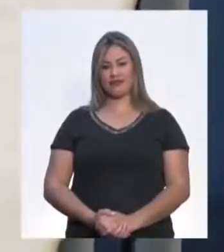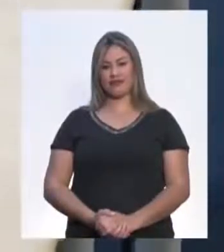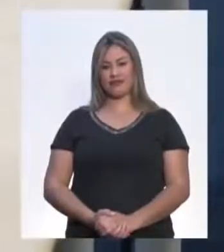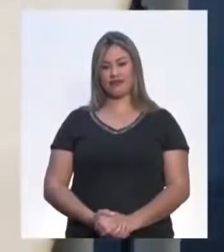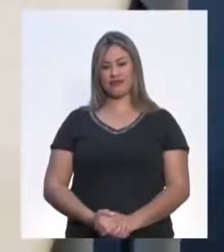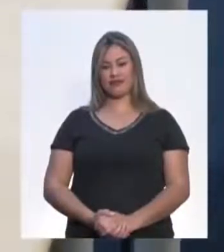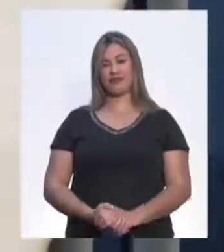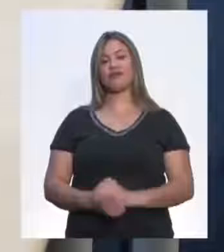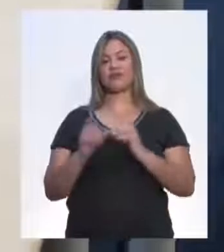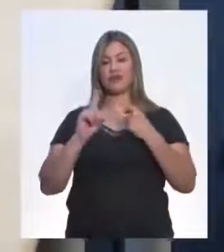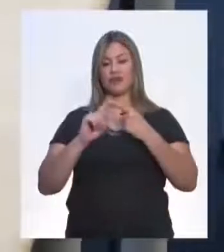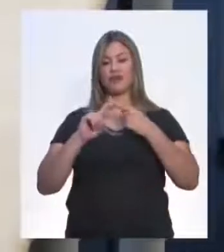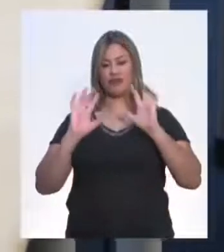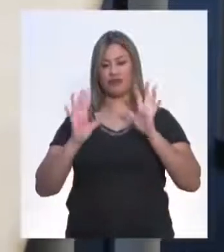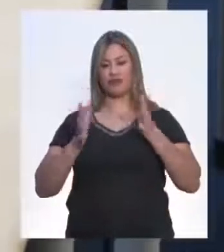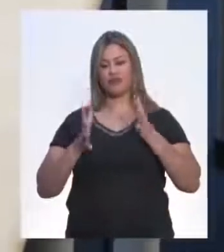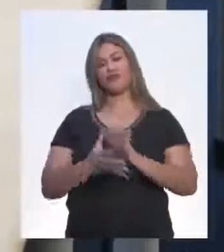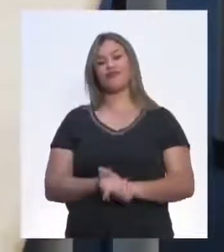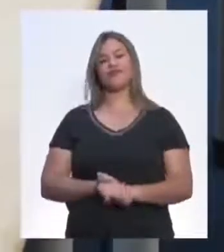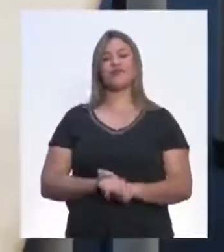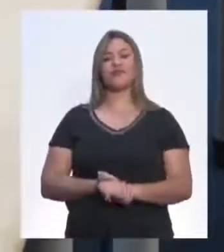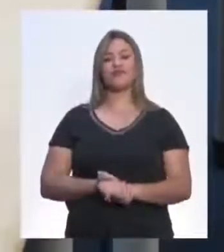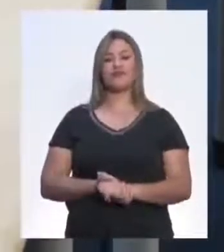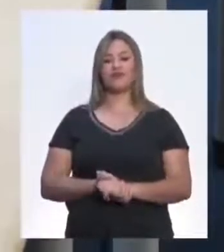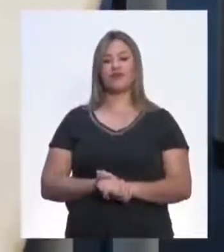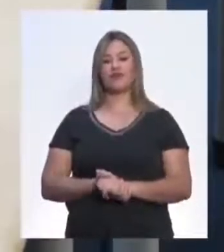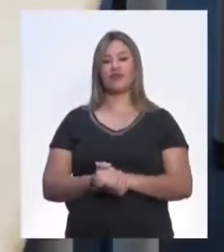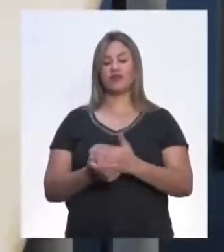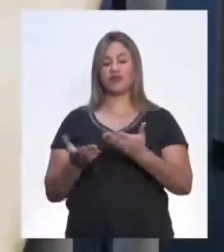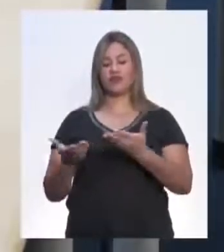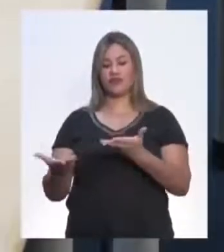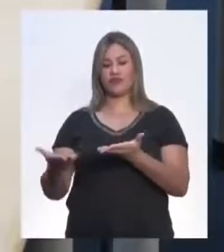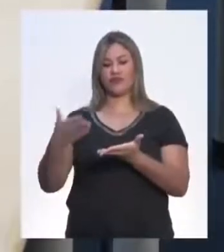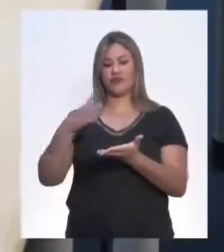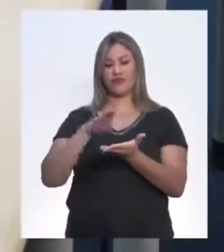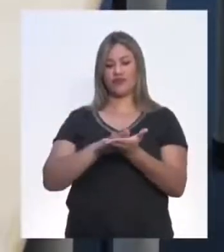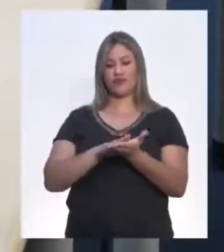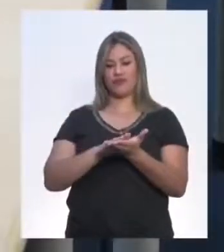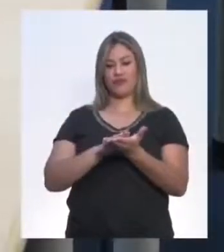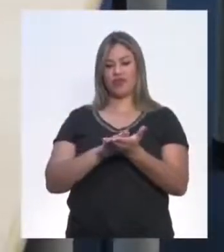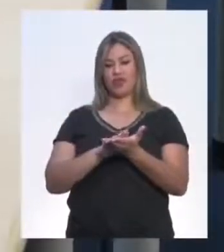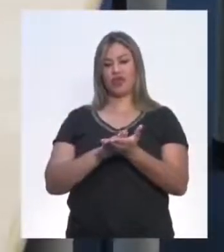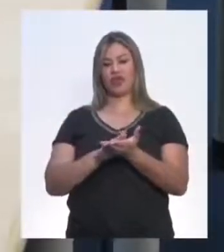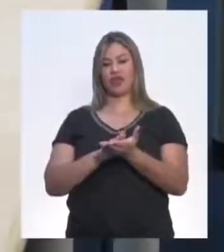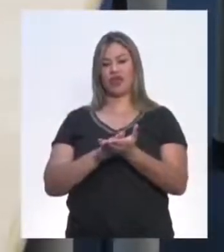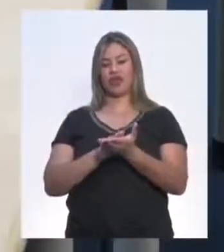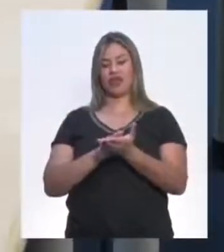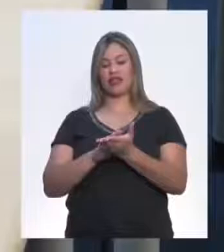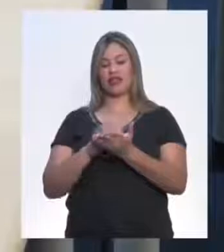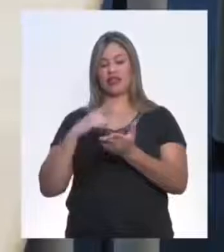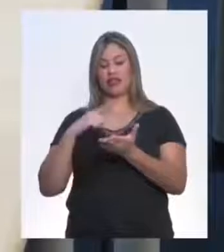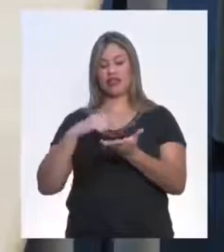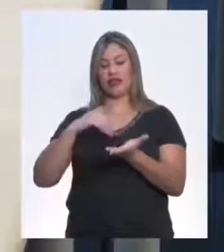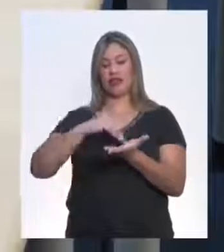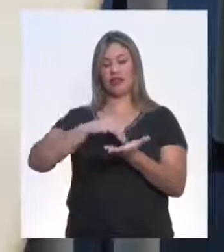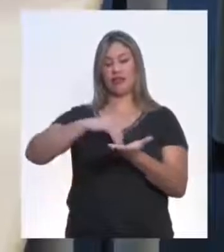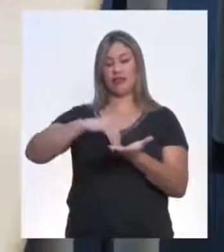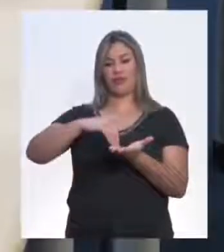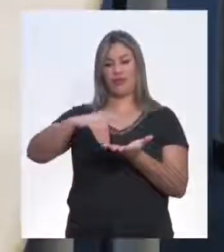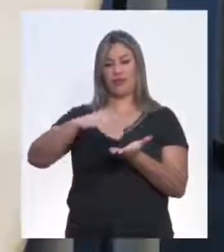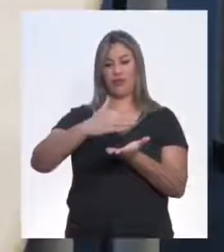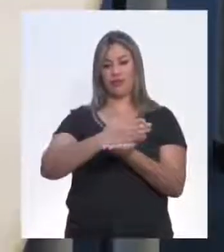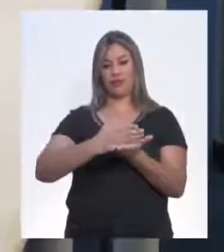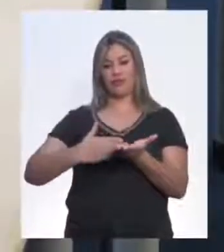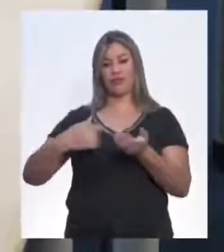ó, a primeira parte. Então, o que eu fiz? Então, eu tirei uma dobra e aí sobrou um pedaço. Esse pedaço você